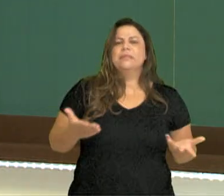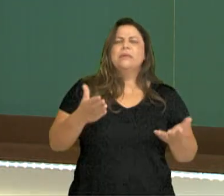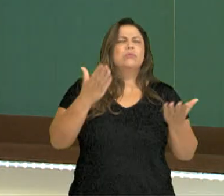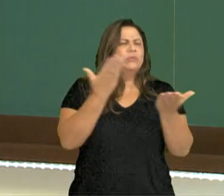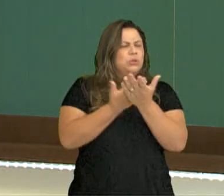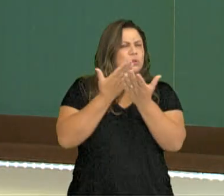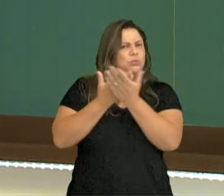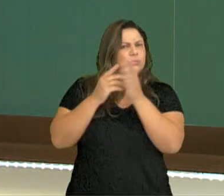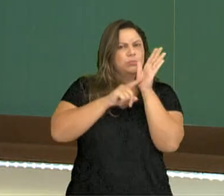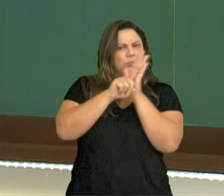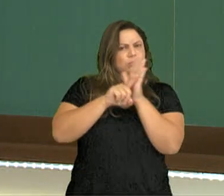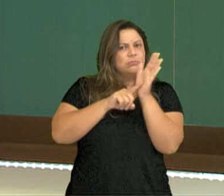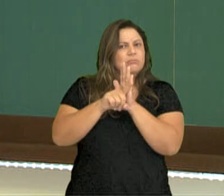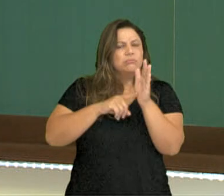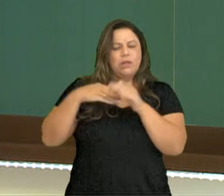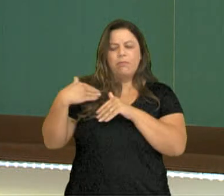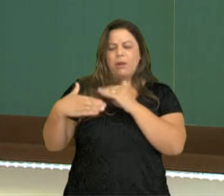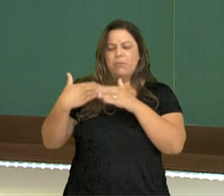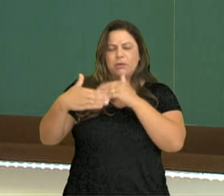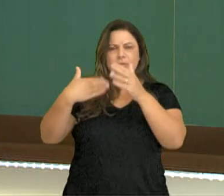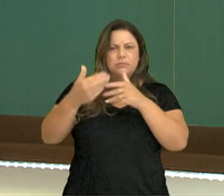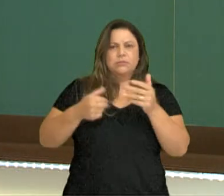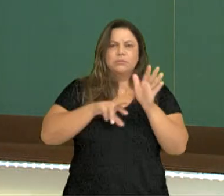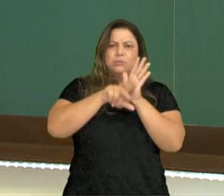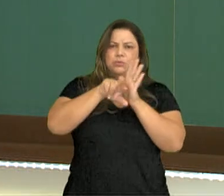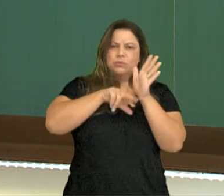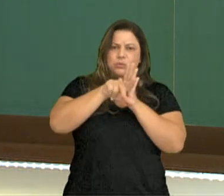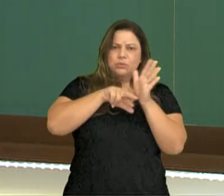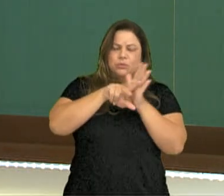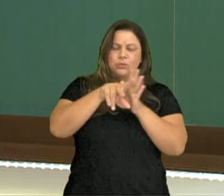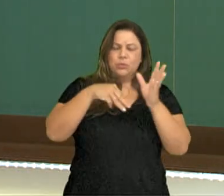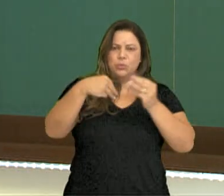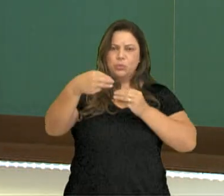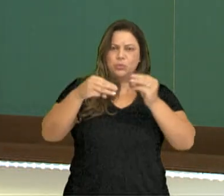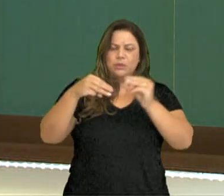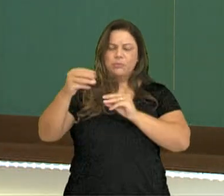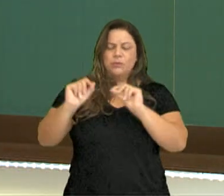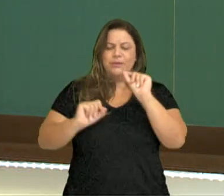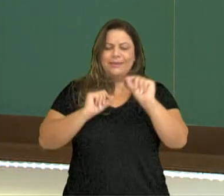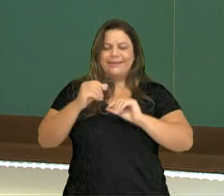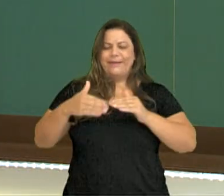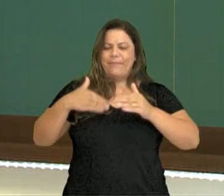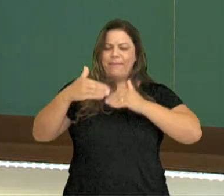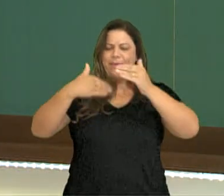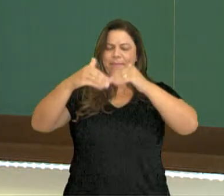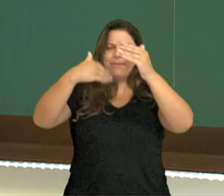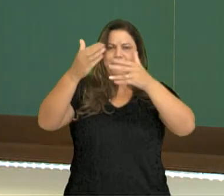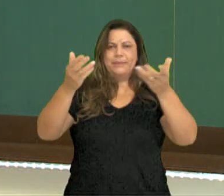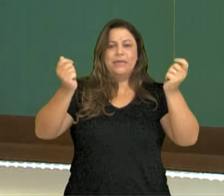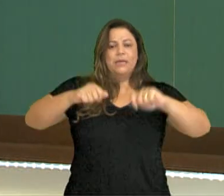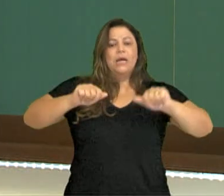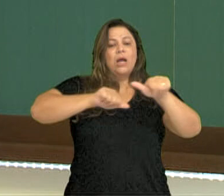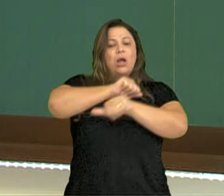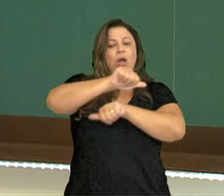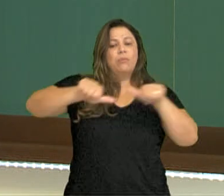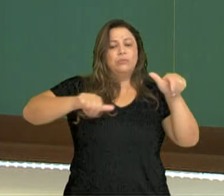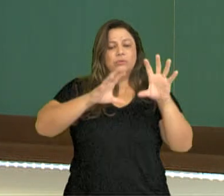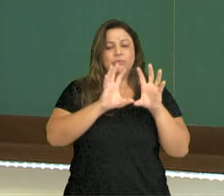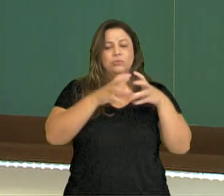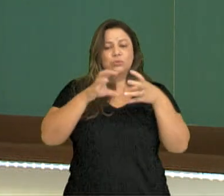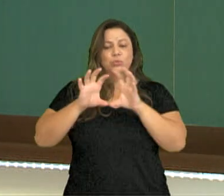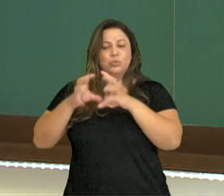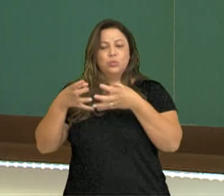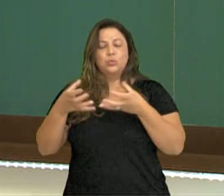estudos, por conta do avanço da biologia molecular, justamente o fato da mudança desse grupo, porque